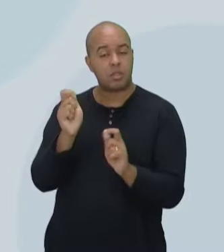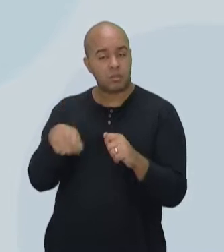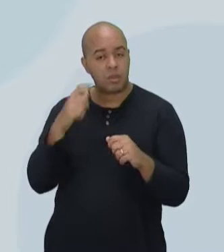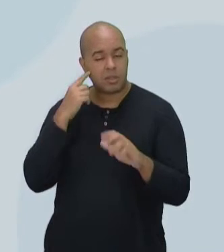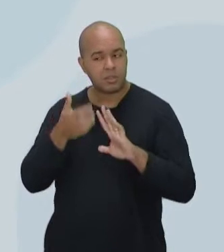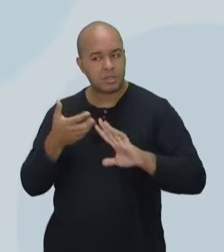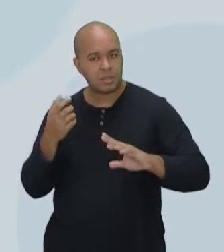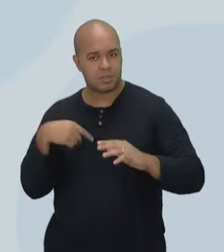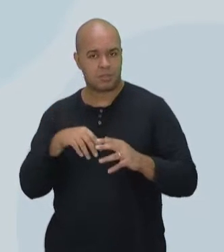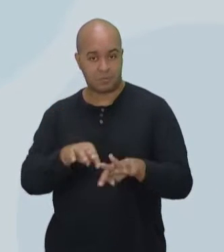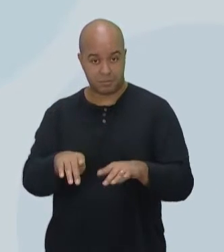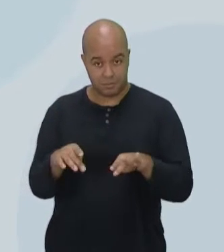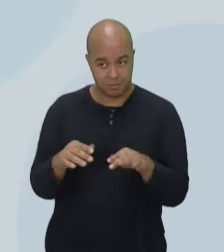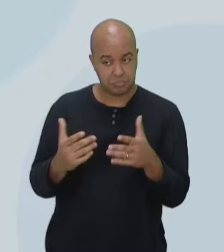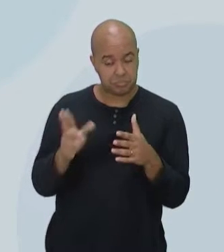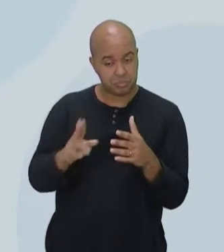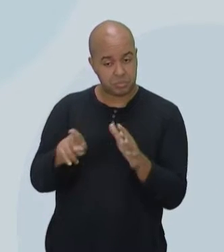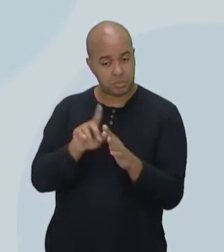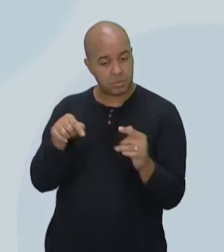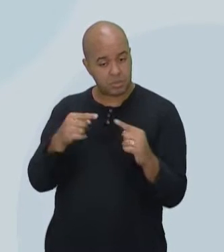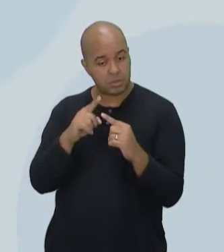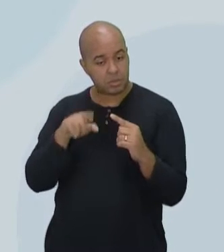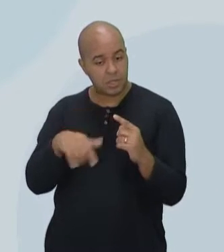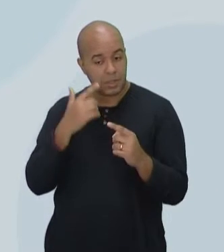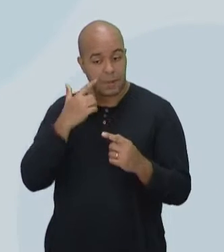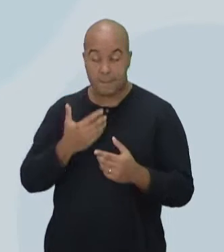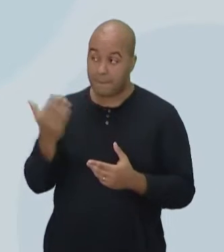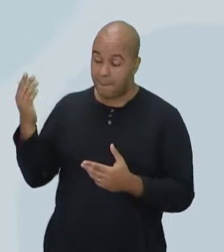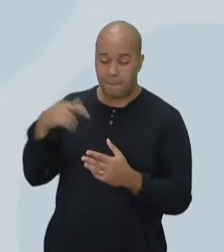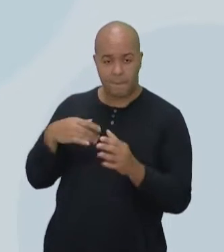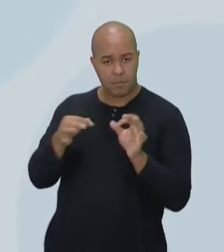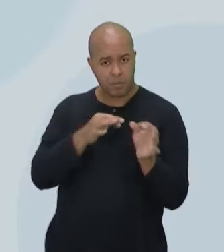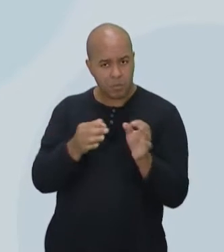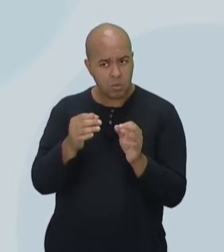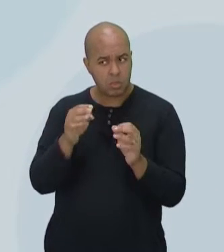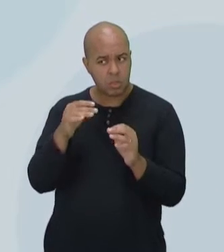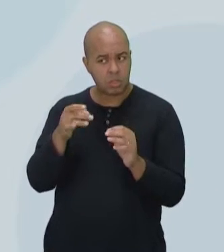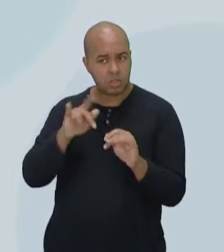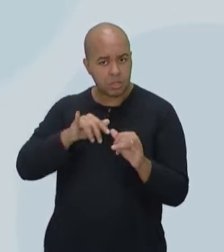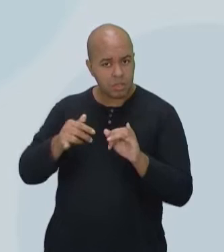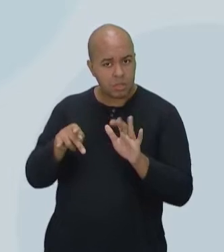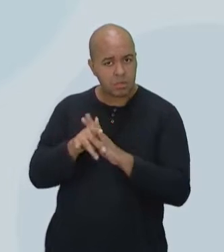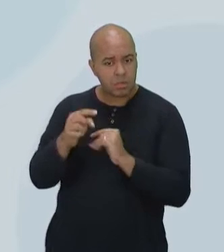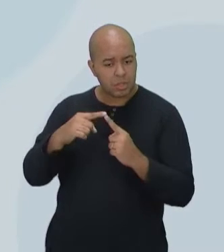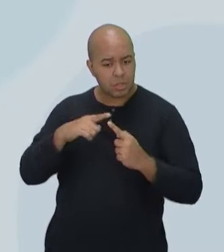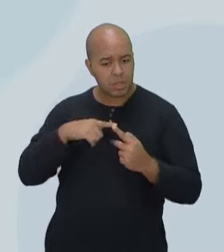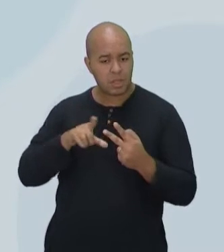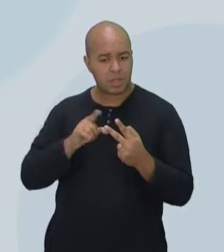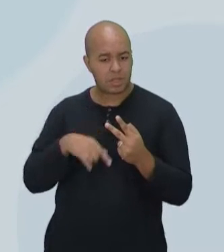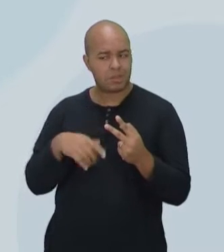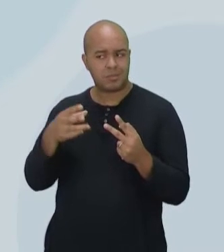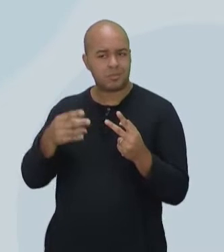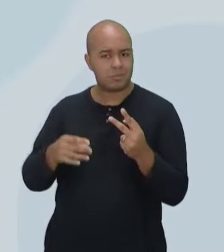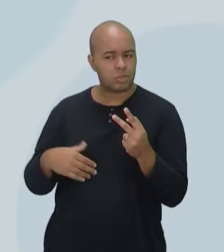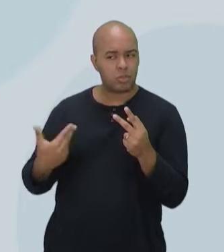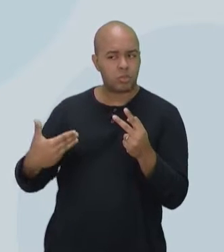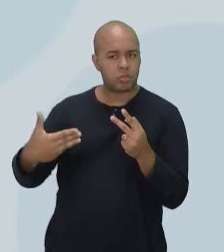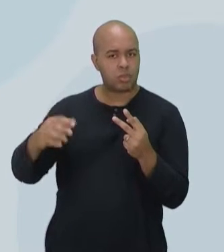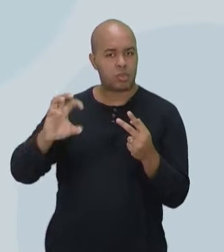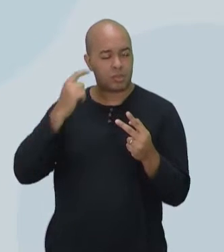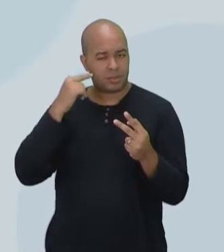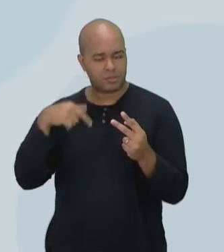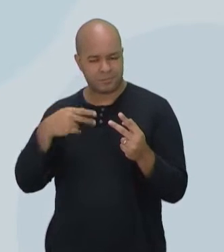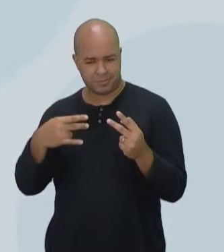extrair dos solos. Os objetivos são a composição química do solo, a classificação, as fases